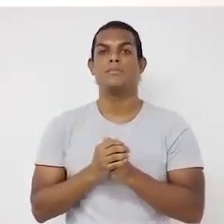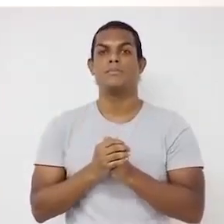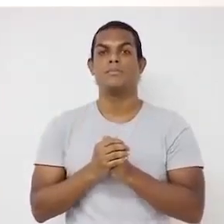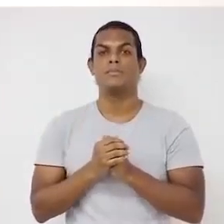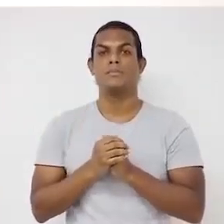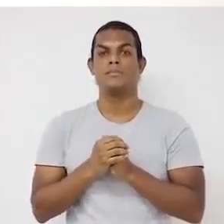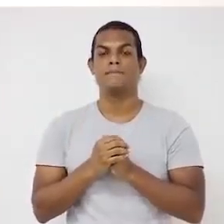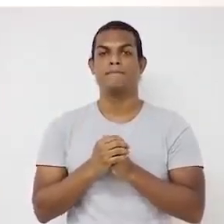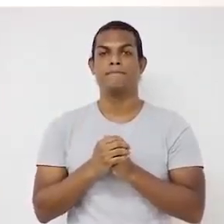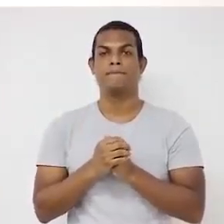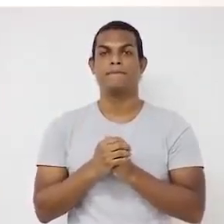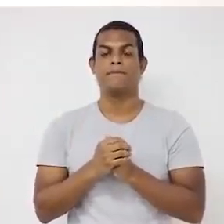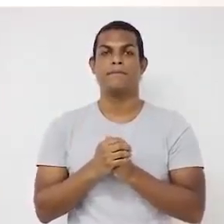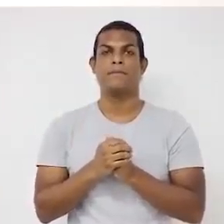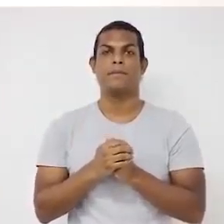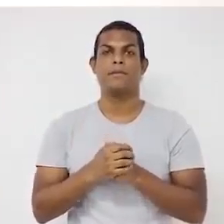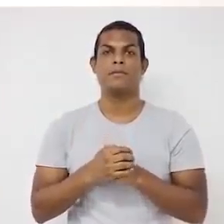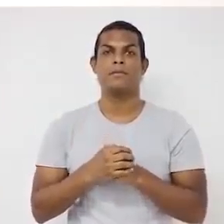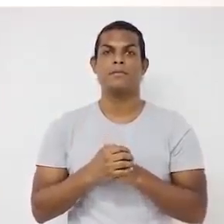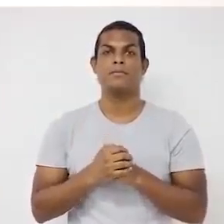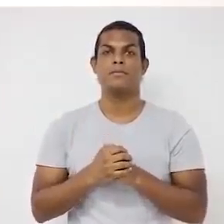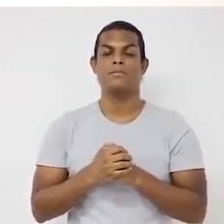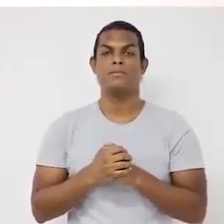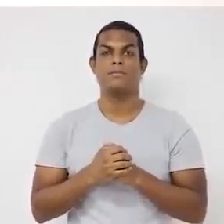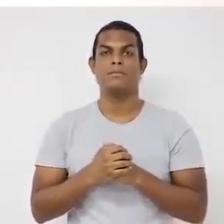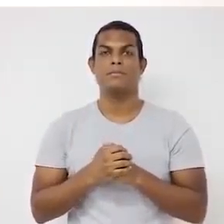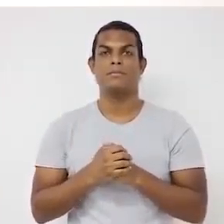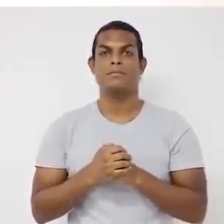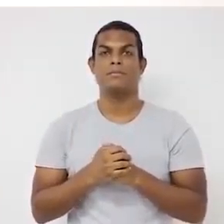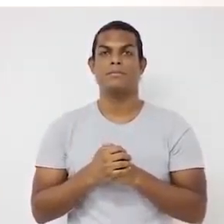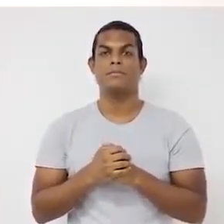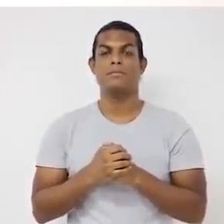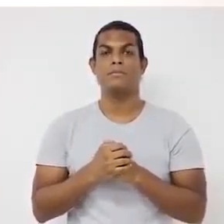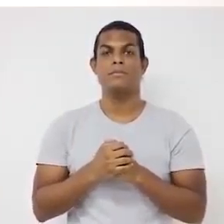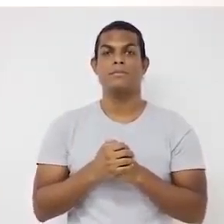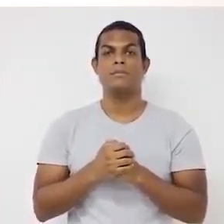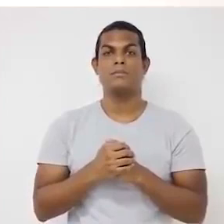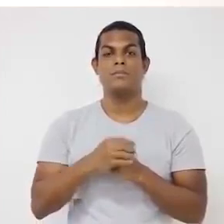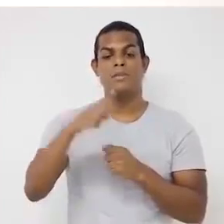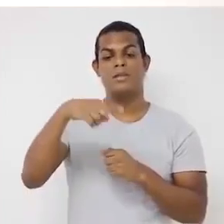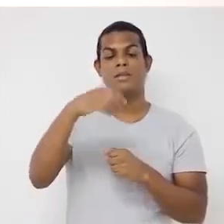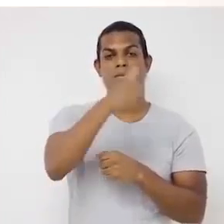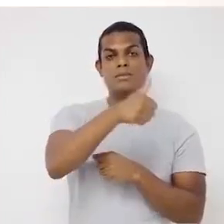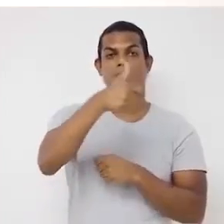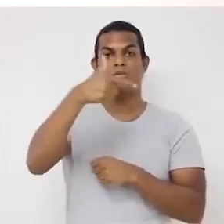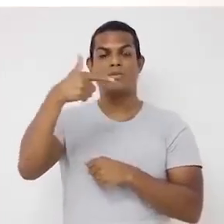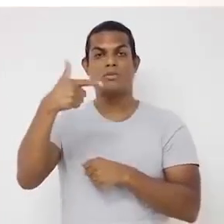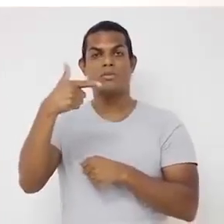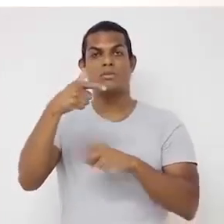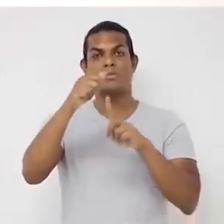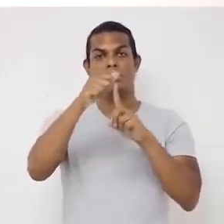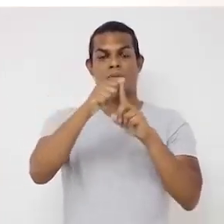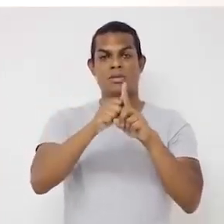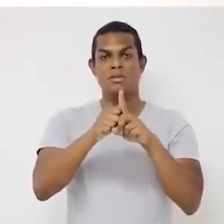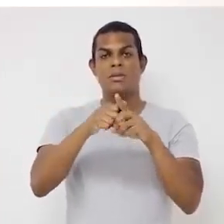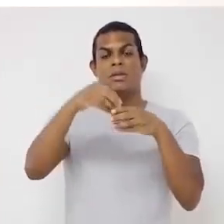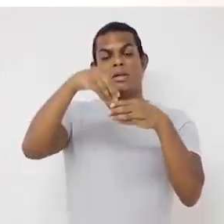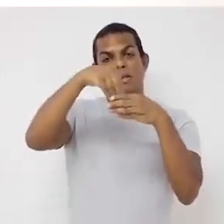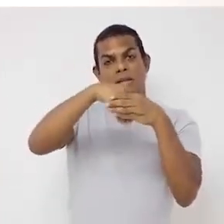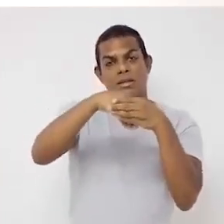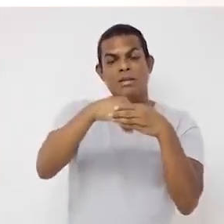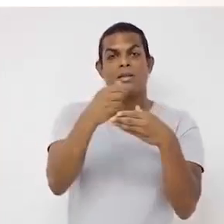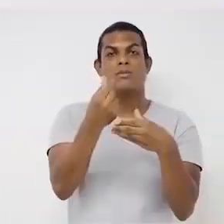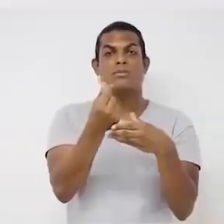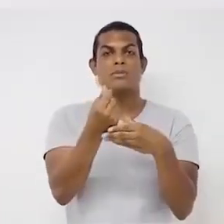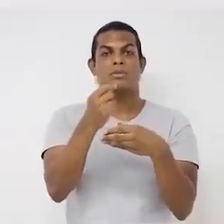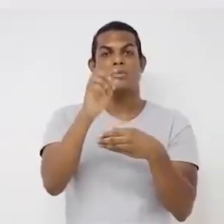operacional. Se tiver dentro do ciclo operacional e dentro dos 12 meses, isso com certeza estará dentro do ativo circulante.